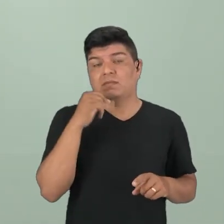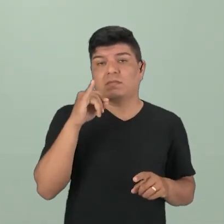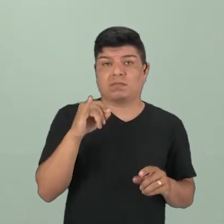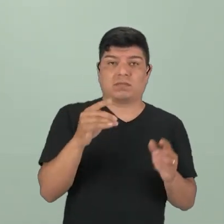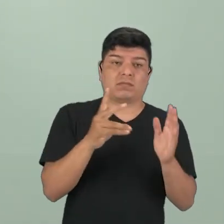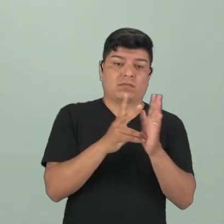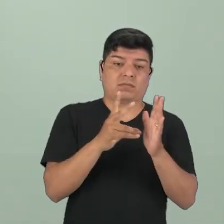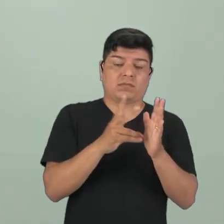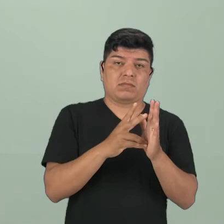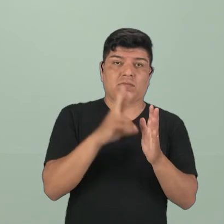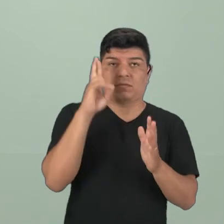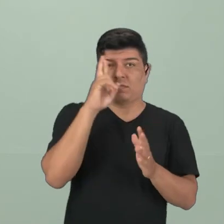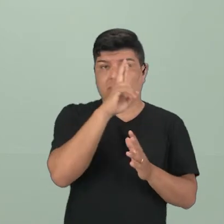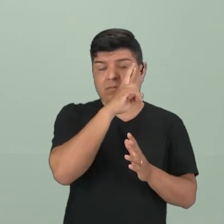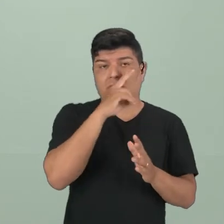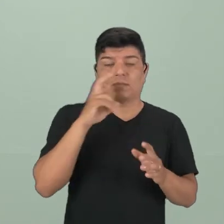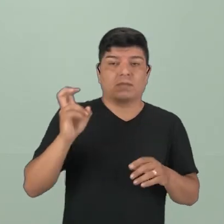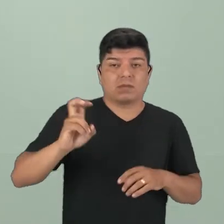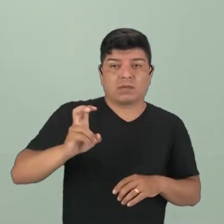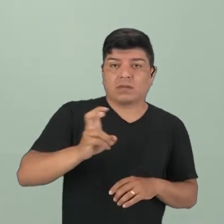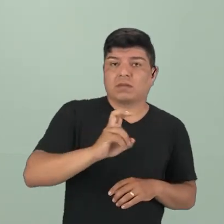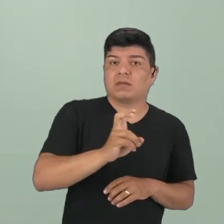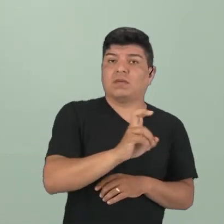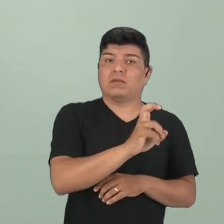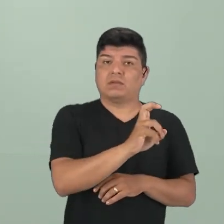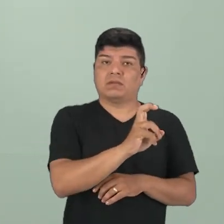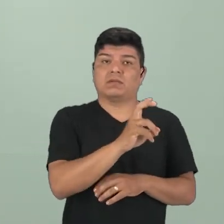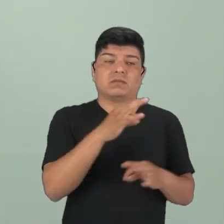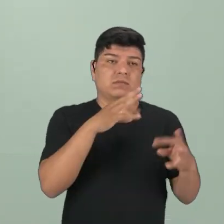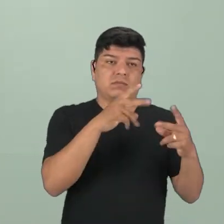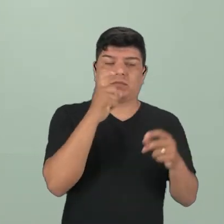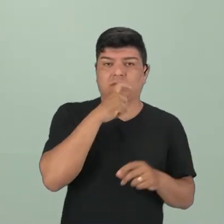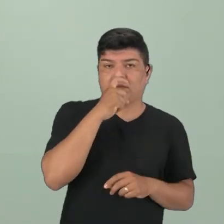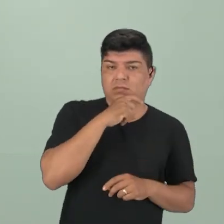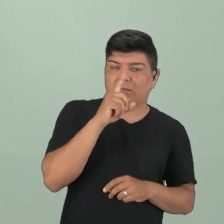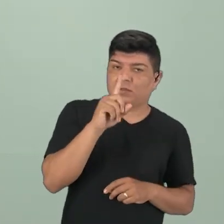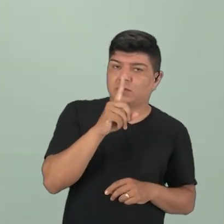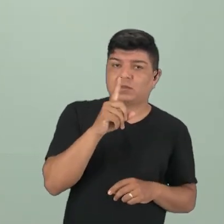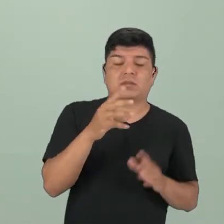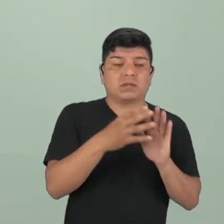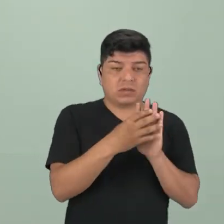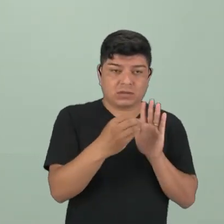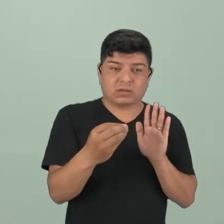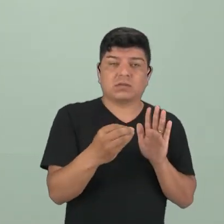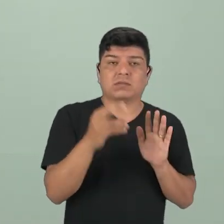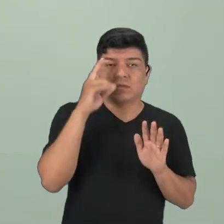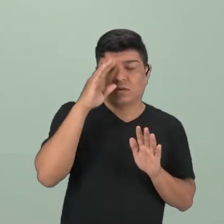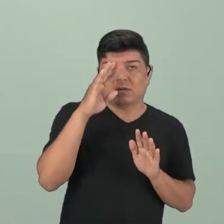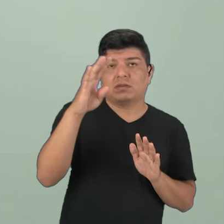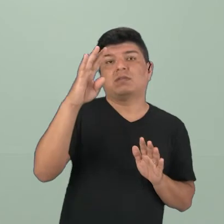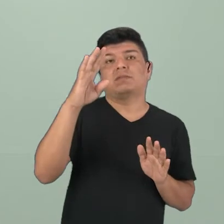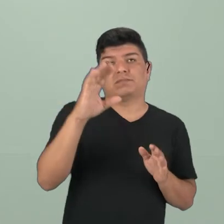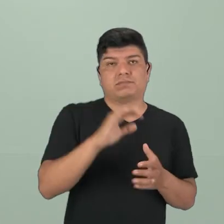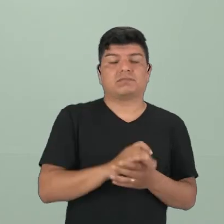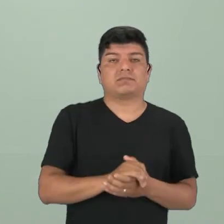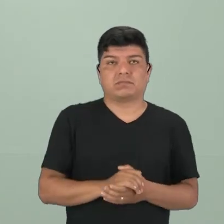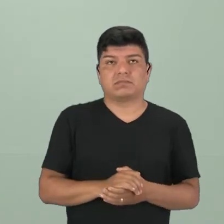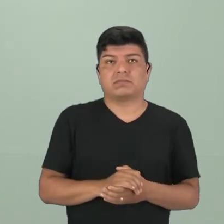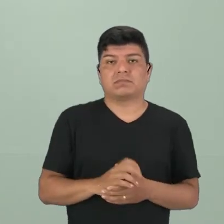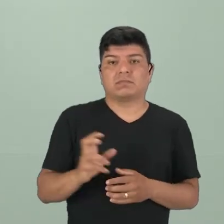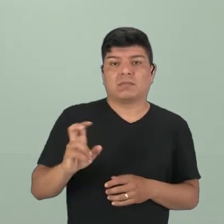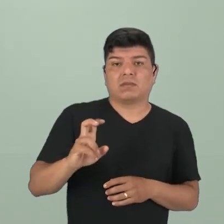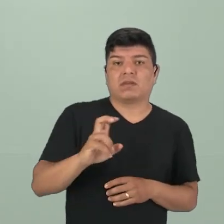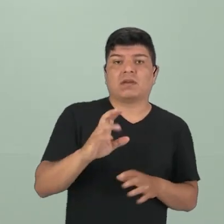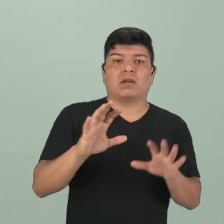conta a história da jiboia, aquilo ali é tudo uma mentira. Não é, é simbólico, é imagético. Aquilo